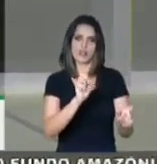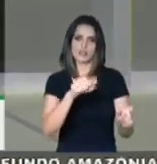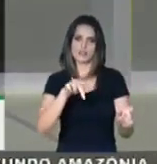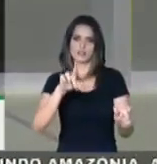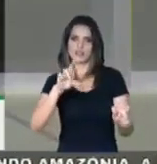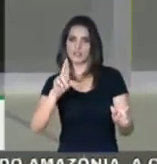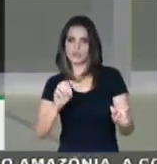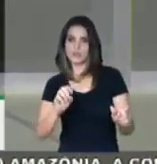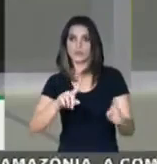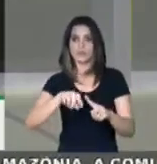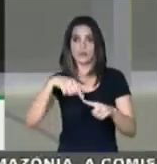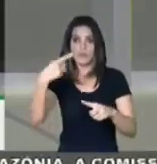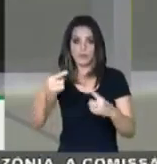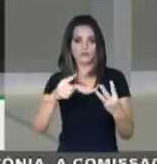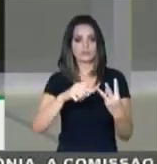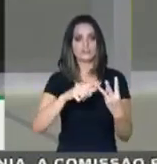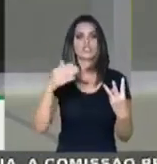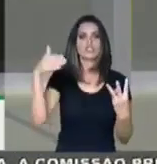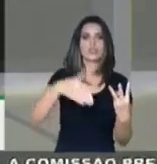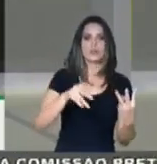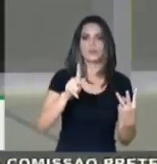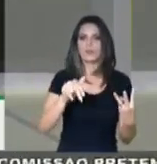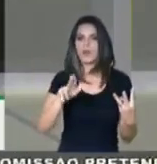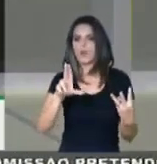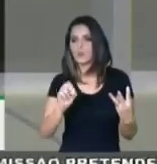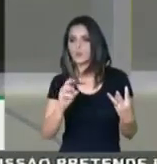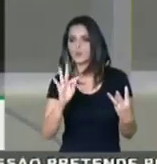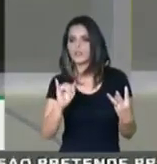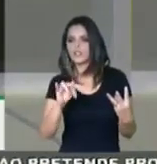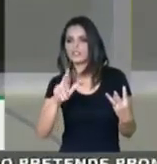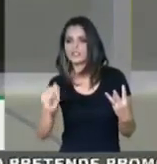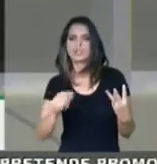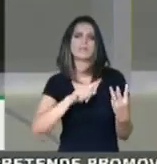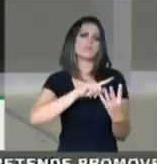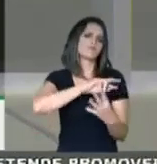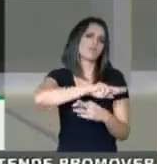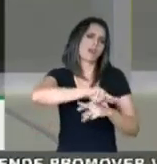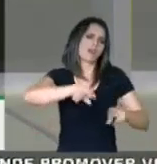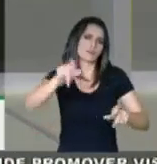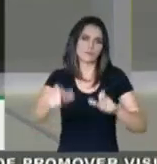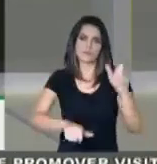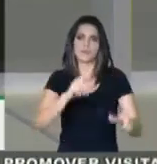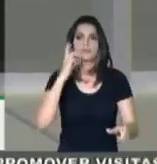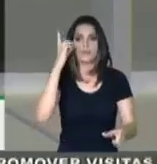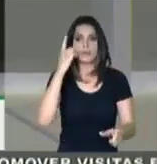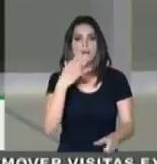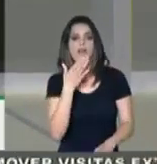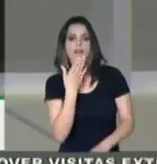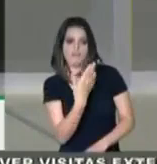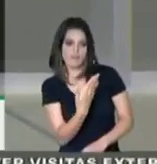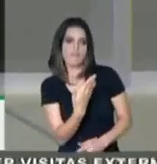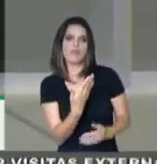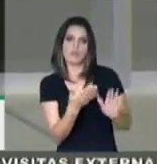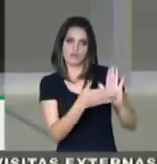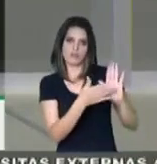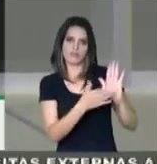chegou o deputado Paulo Teixeira, além de vários outros deputados que eram mais favoráveis à